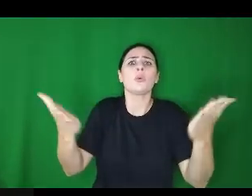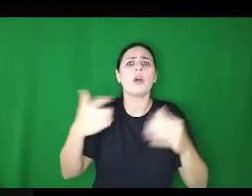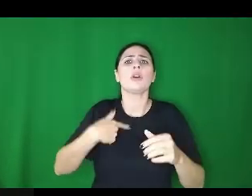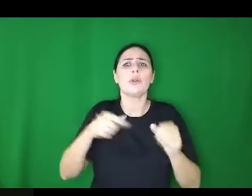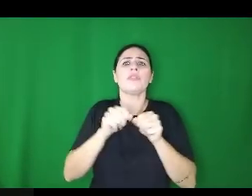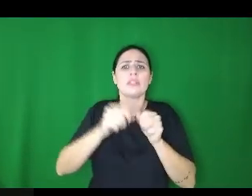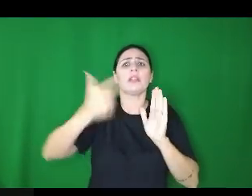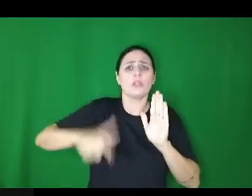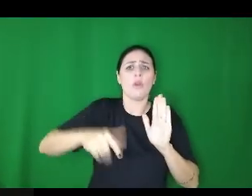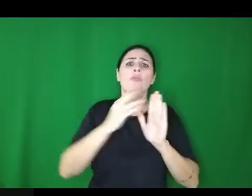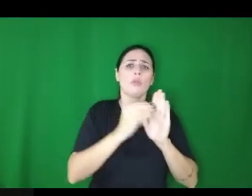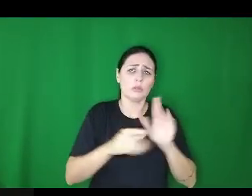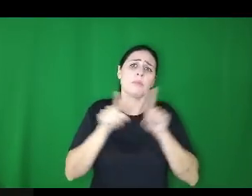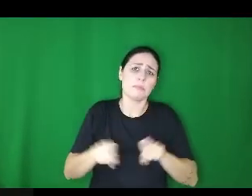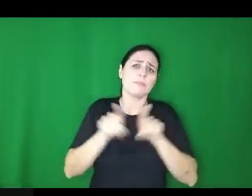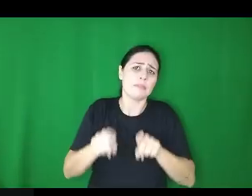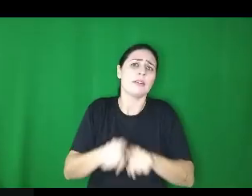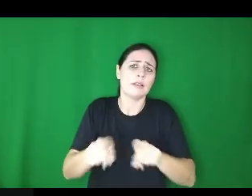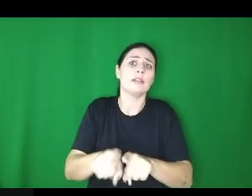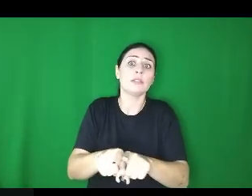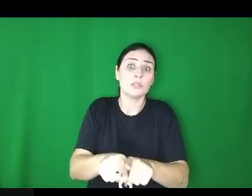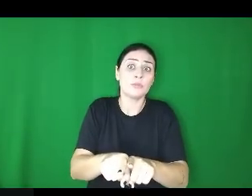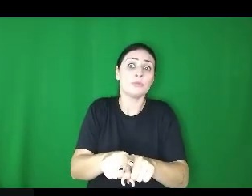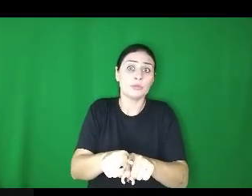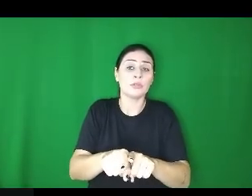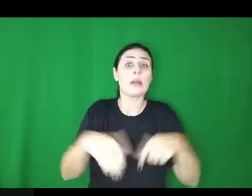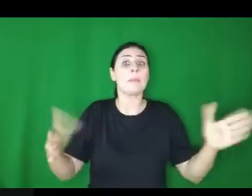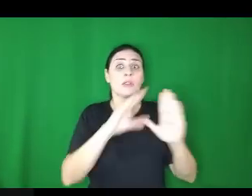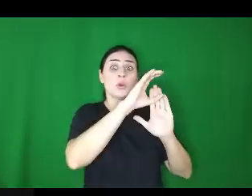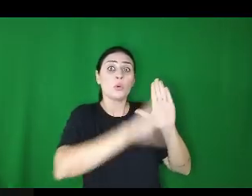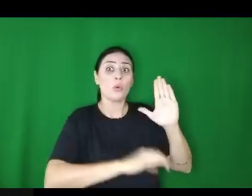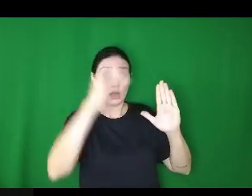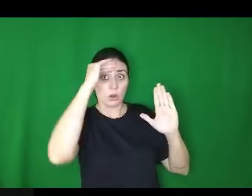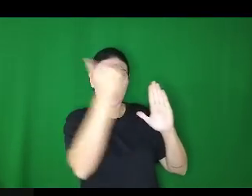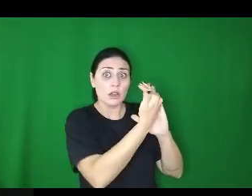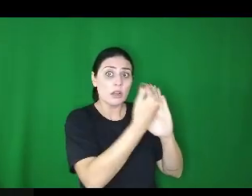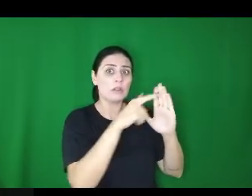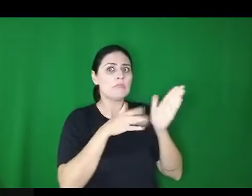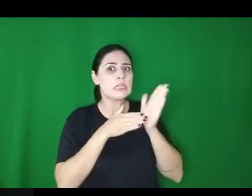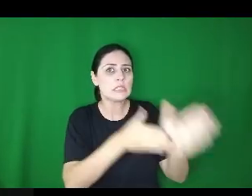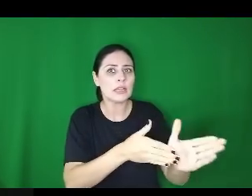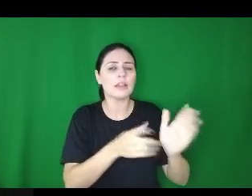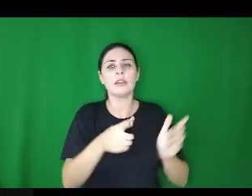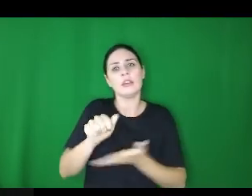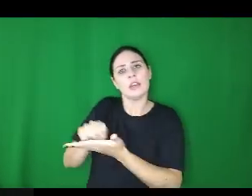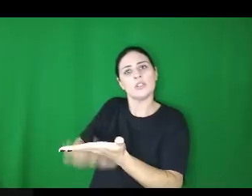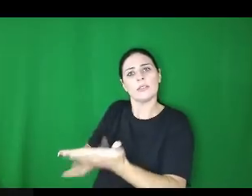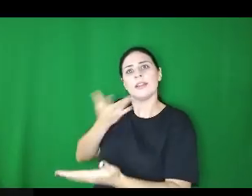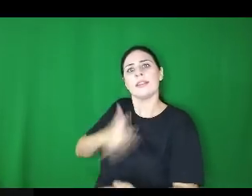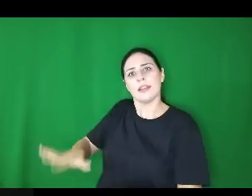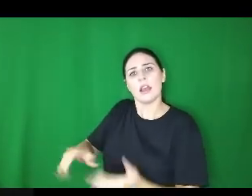falava, olha, vamos fazer revisão do que já foi visto, pode mandar todo tipo de tarefa, que afinal de contas, mesmo que ela esteja fazendo algo que